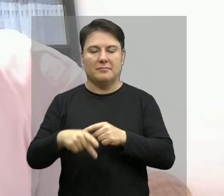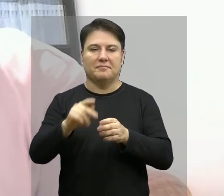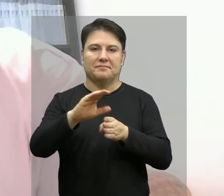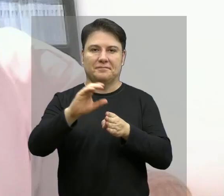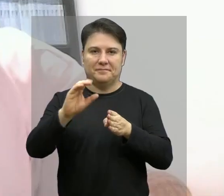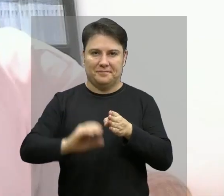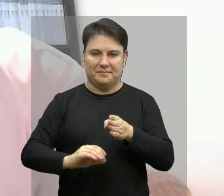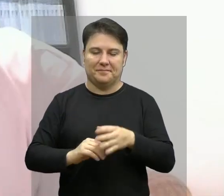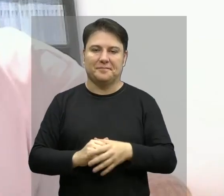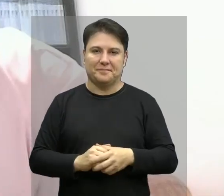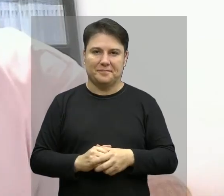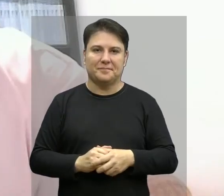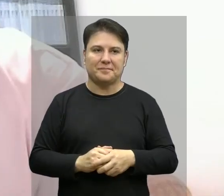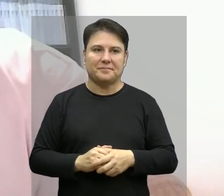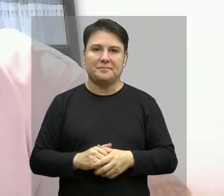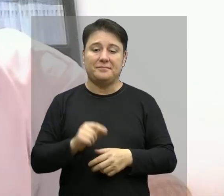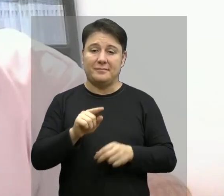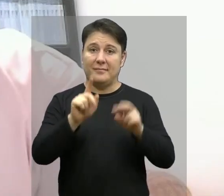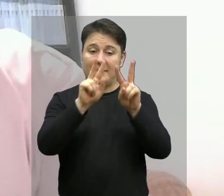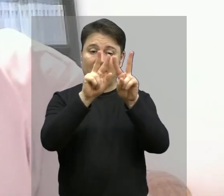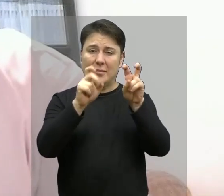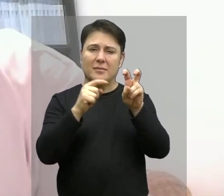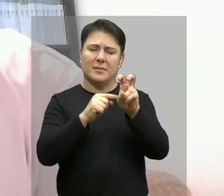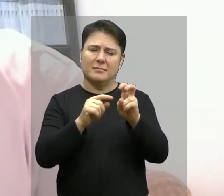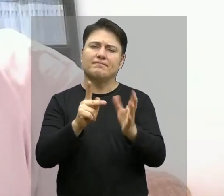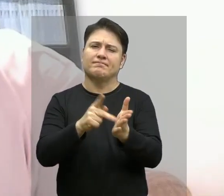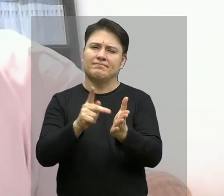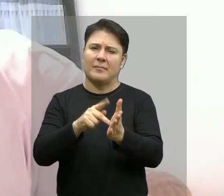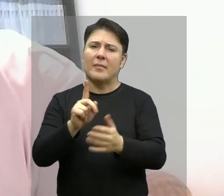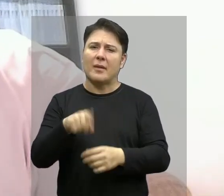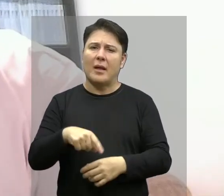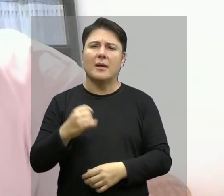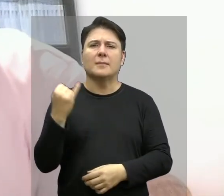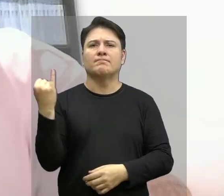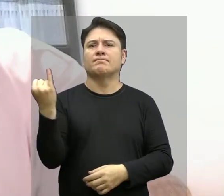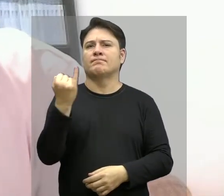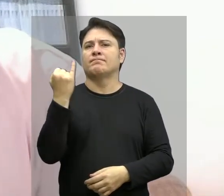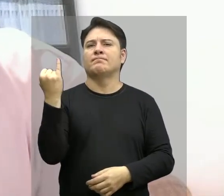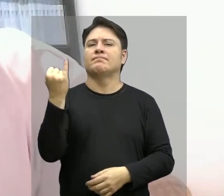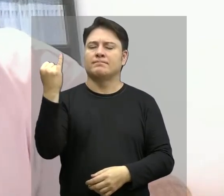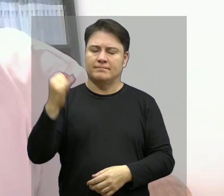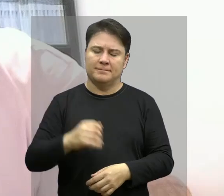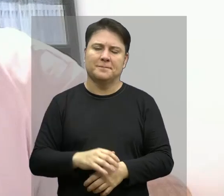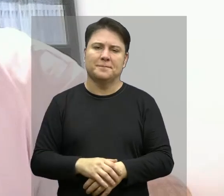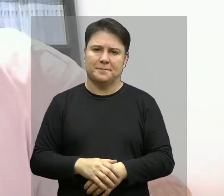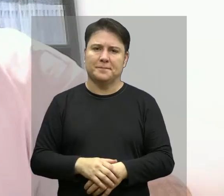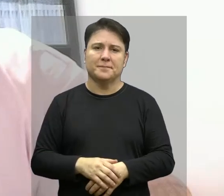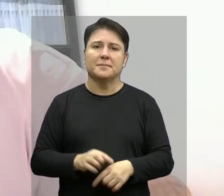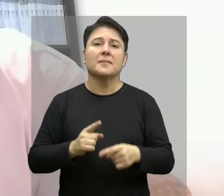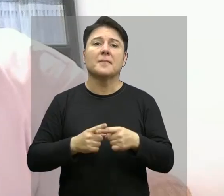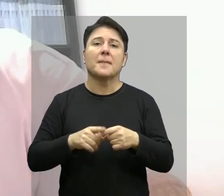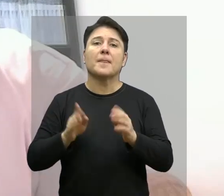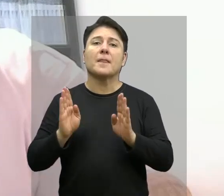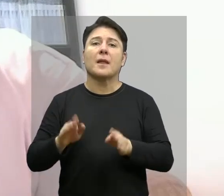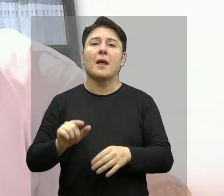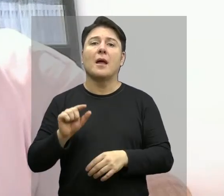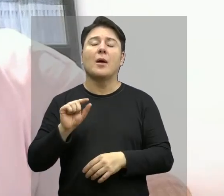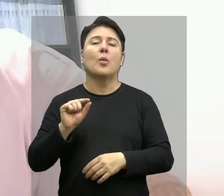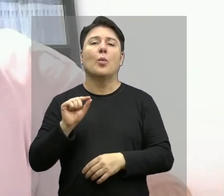casa, de uma temática tão importante, tão relevante, que vem